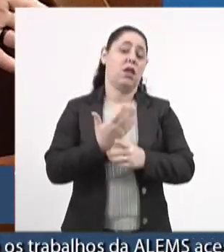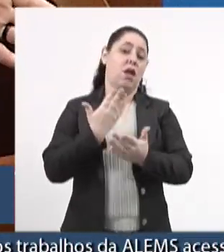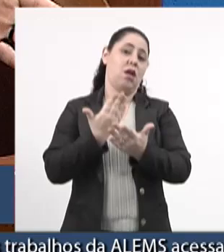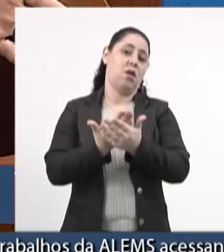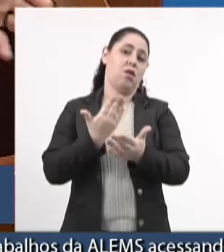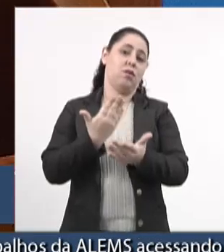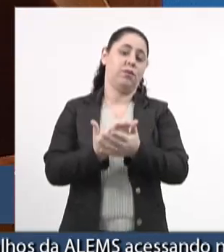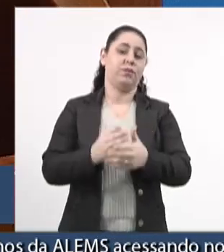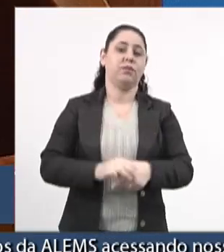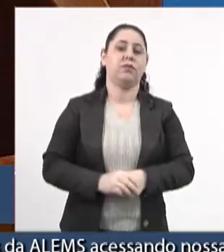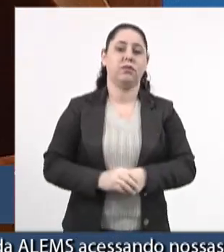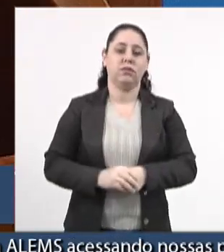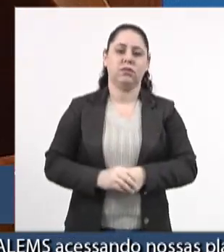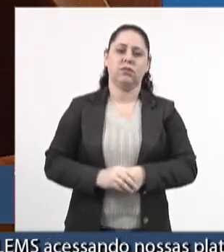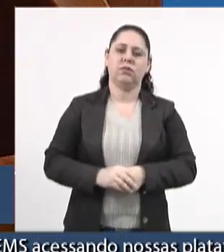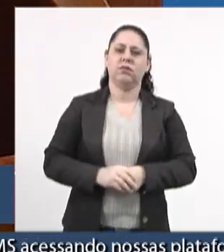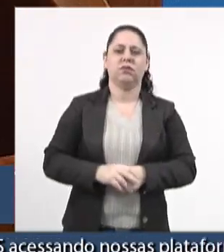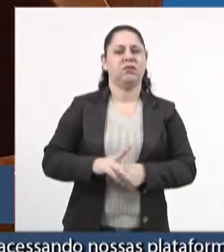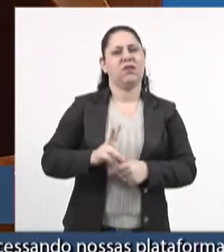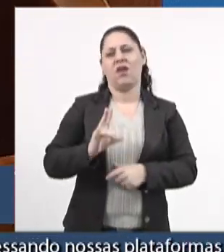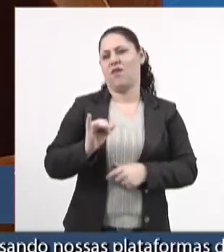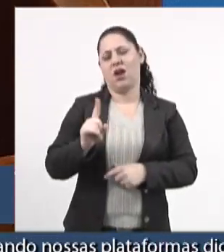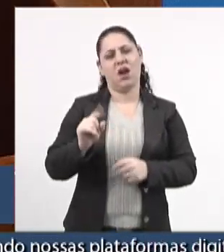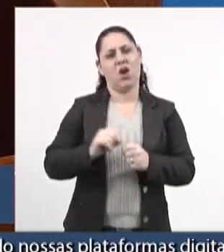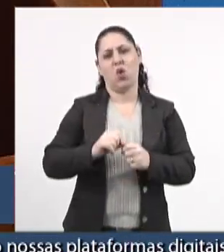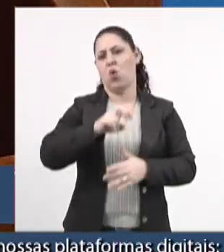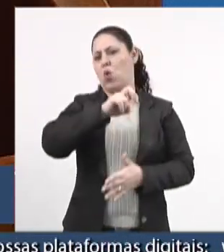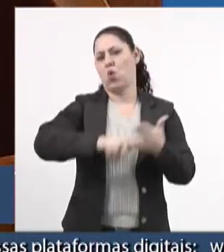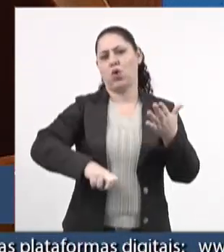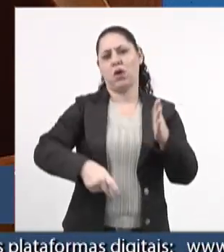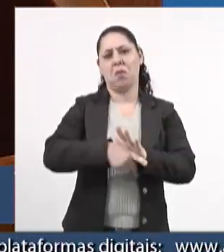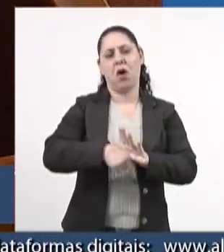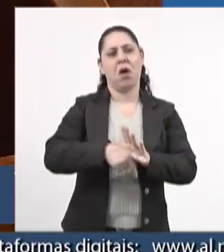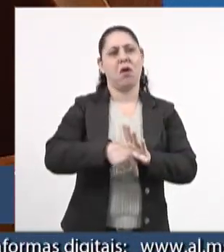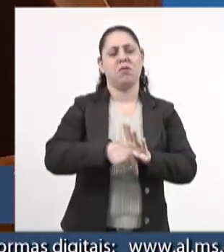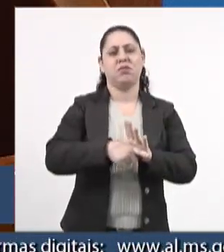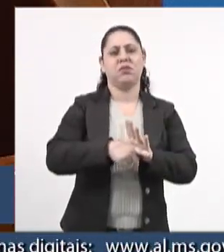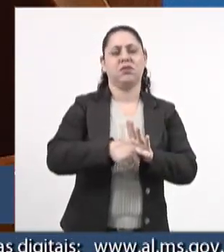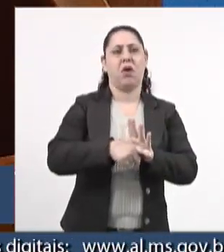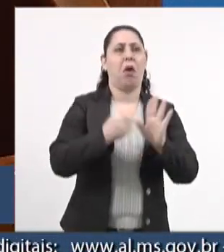aulas. Então, não vamos condenar, crucificar os